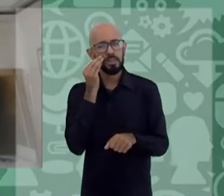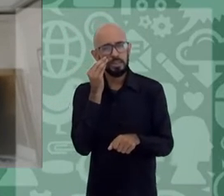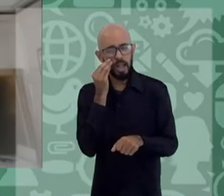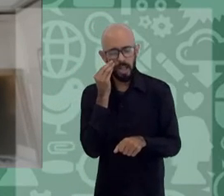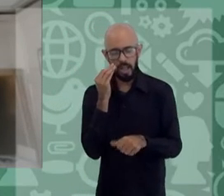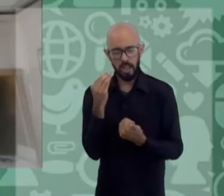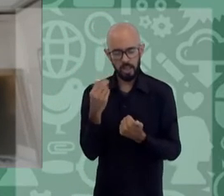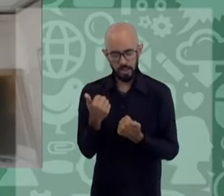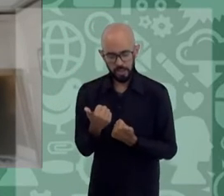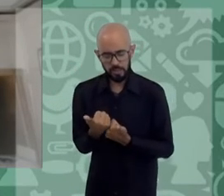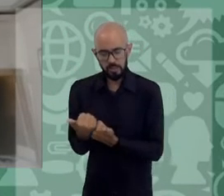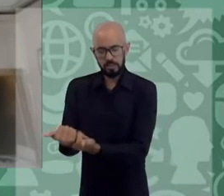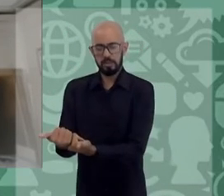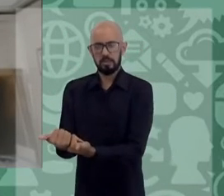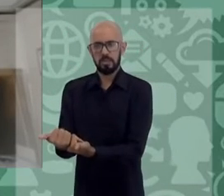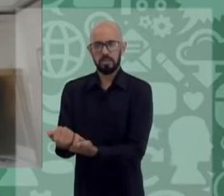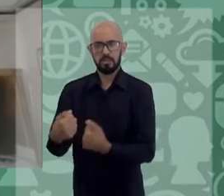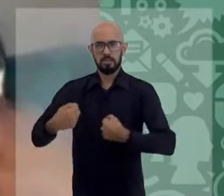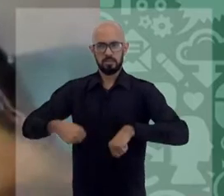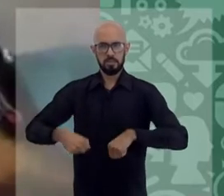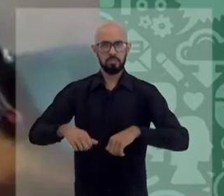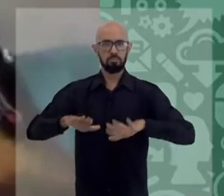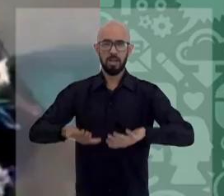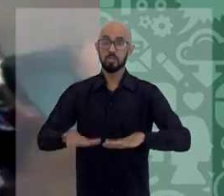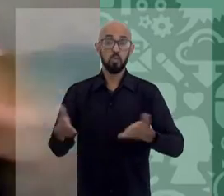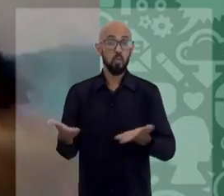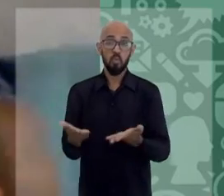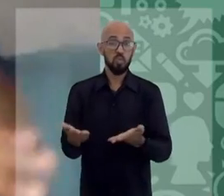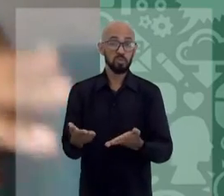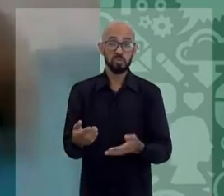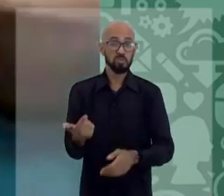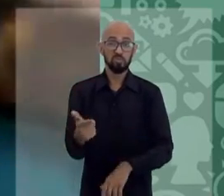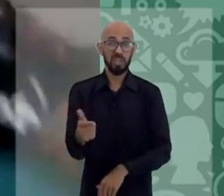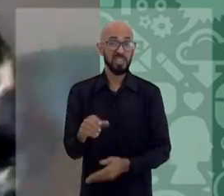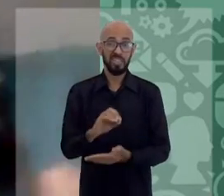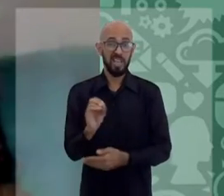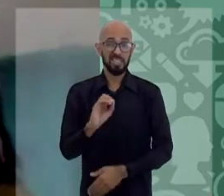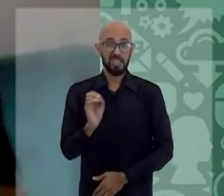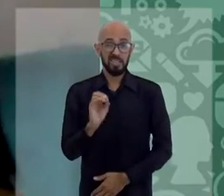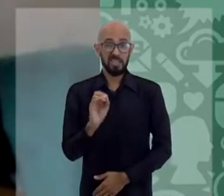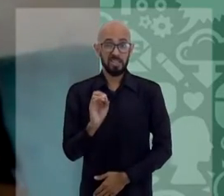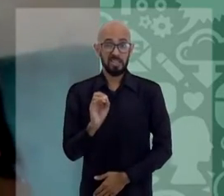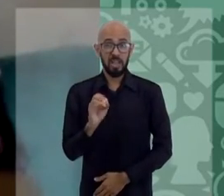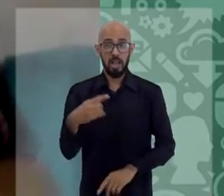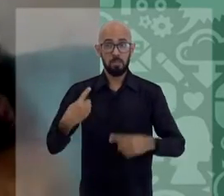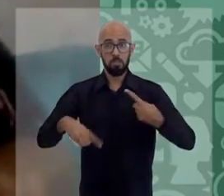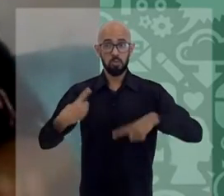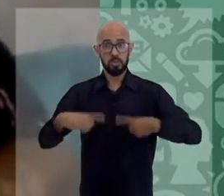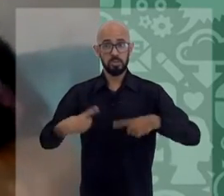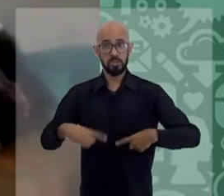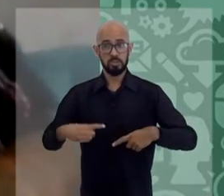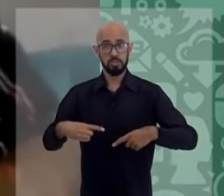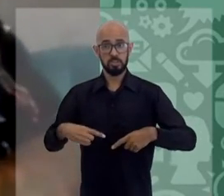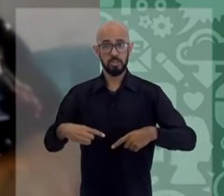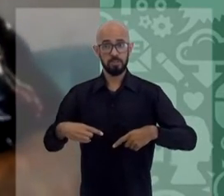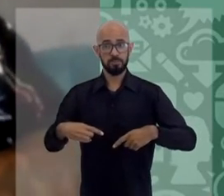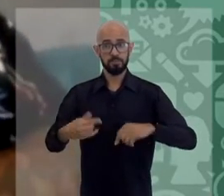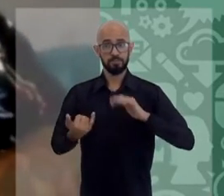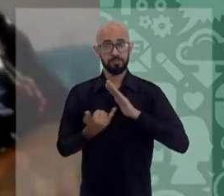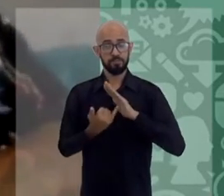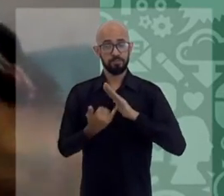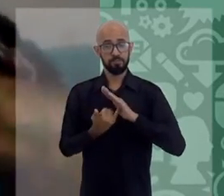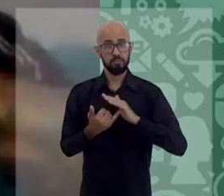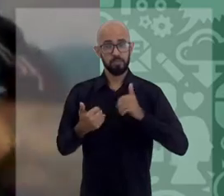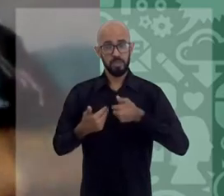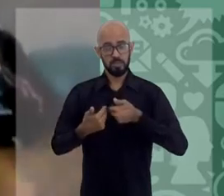tendia a tentar atendê-las, pelo menos. E aí o que eles trazem hoje é que nem isso mais acontece, sabe? A política institucional